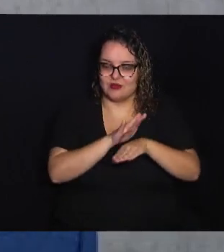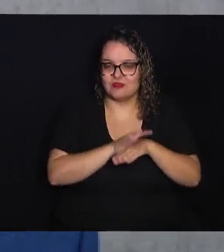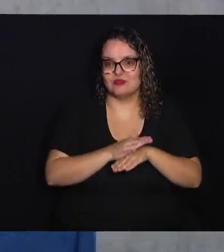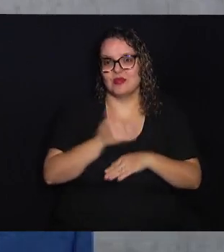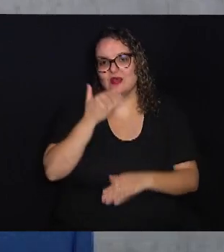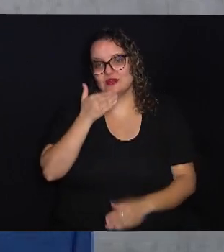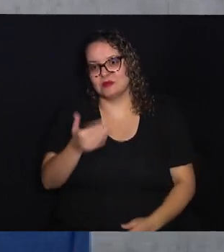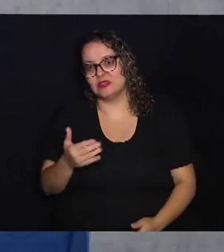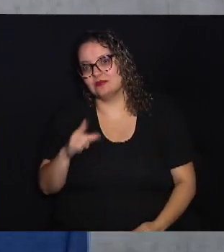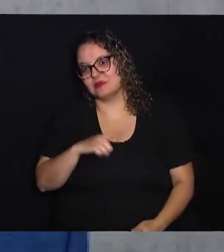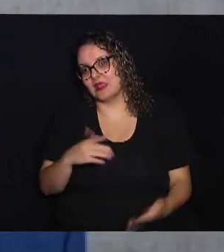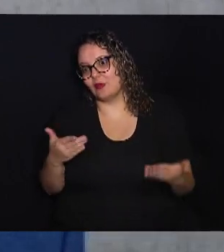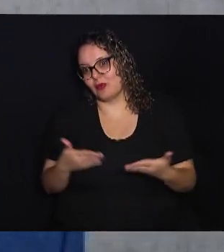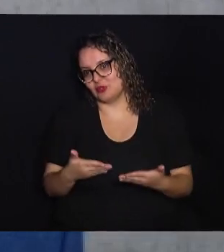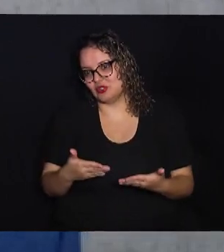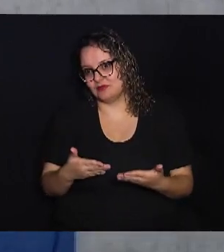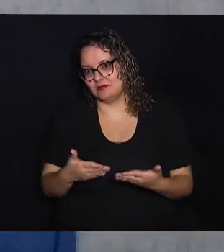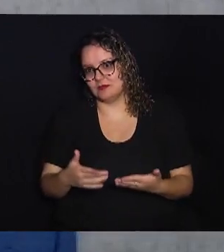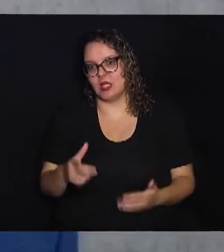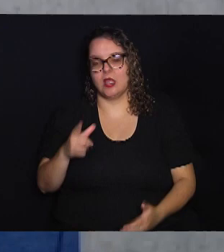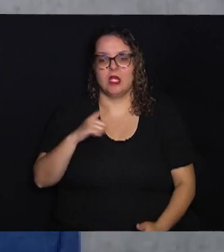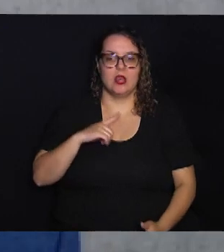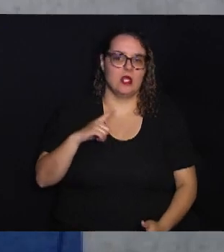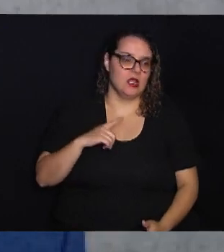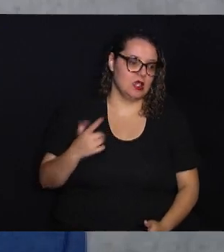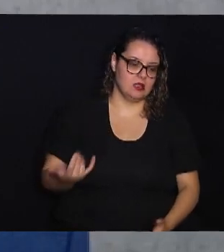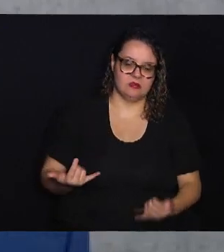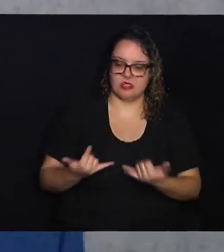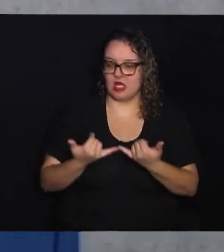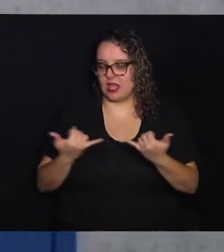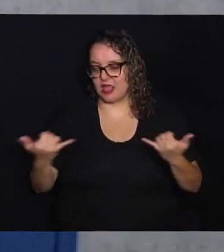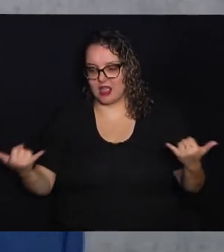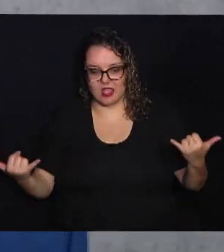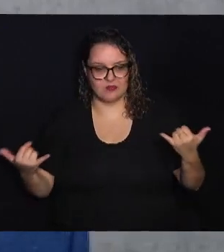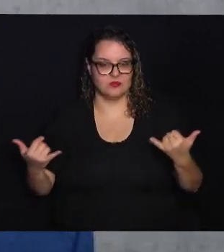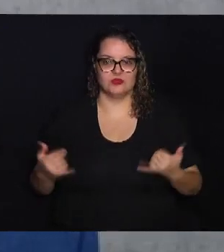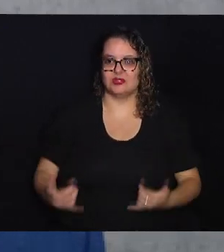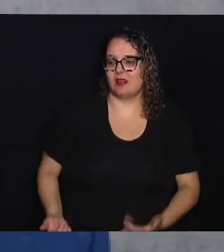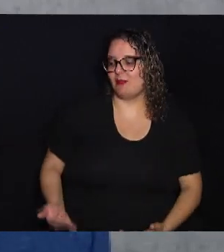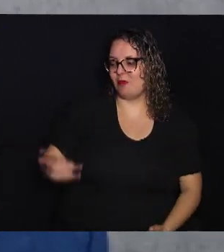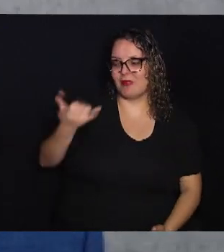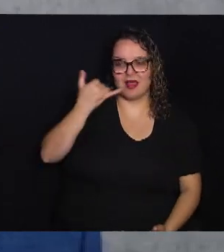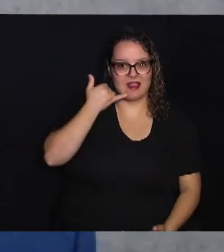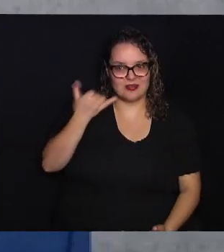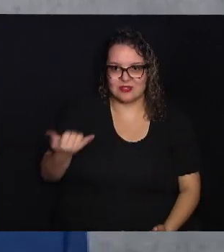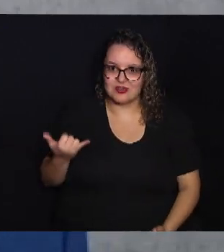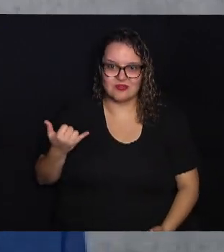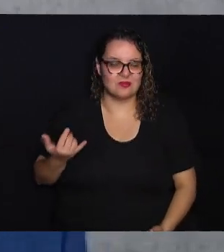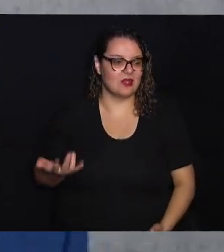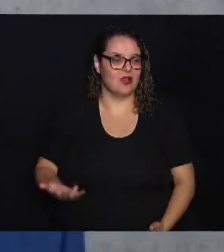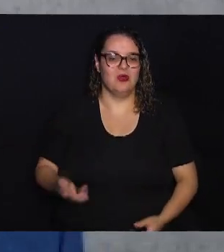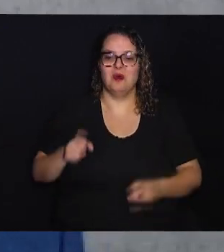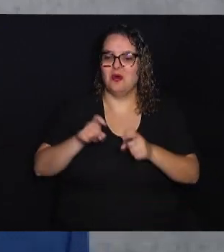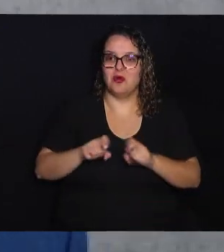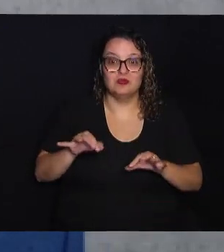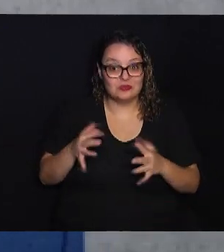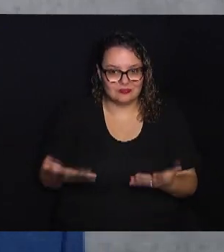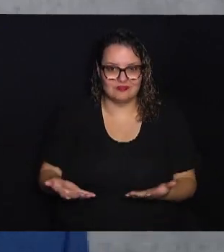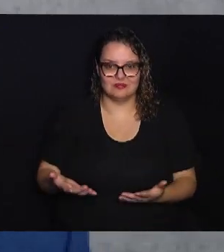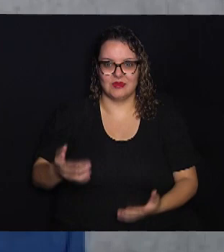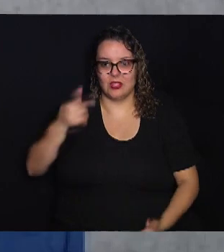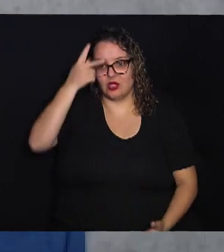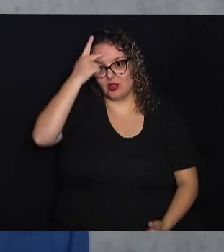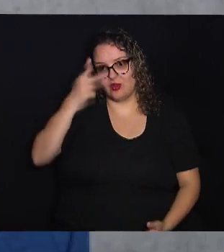tecnologia para poder suprir as demandas atuais que a gente tem hoje. Seja aí de carros elétricos, aparelhos de telefone,